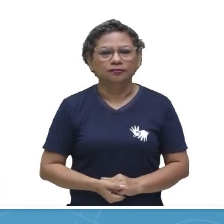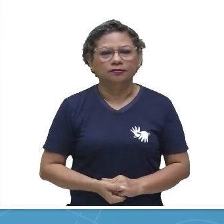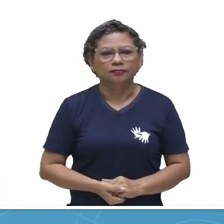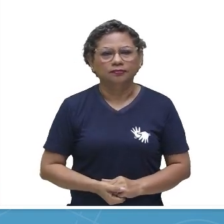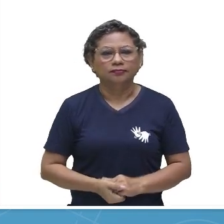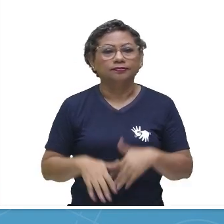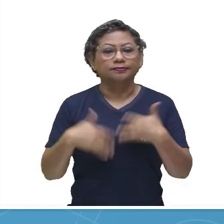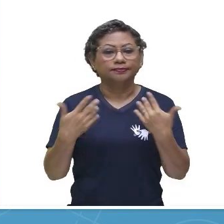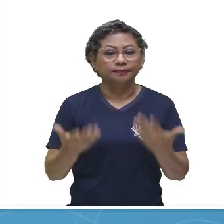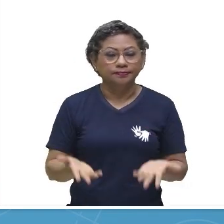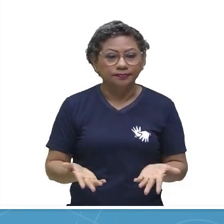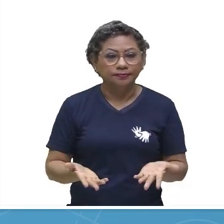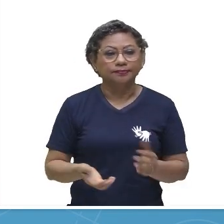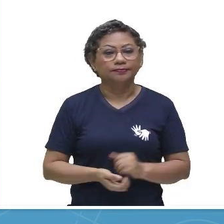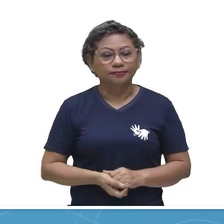Muito bem.